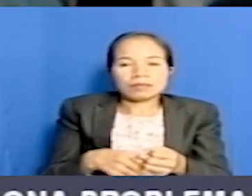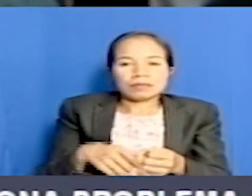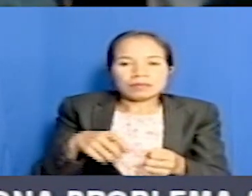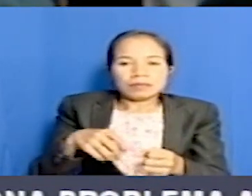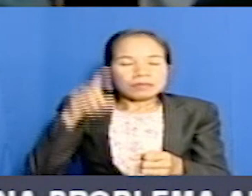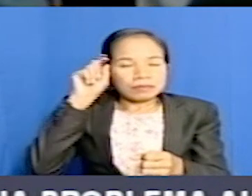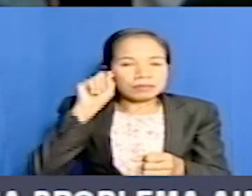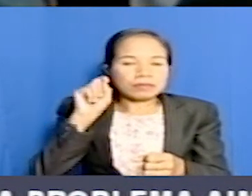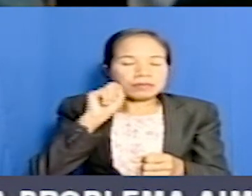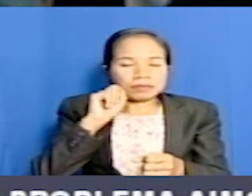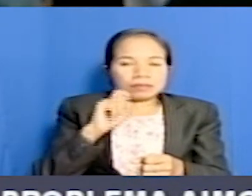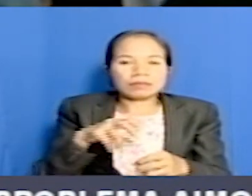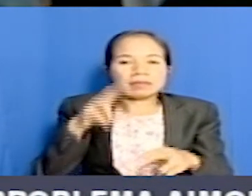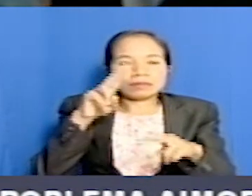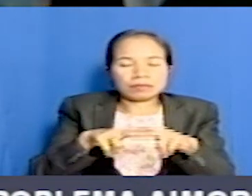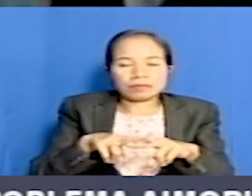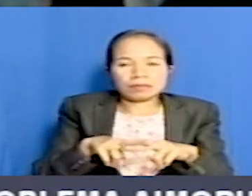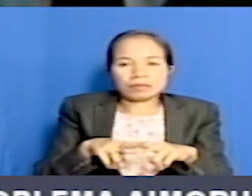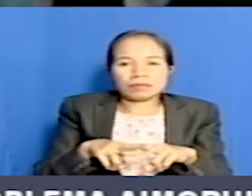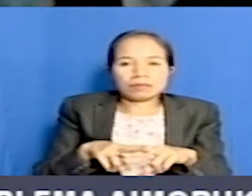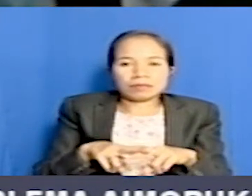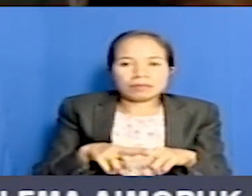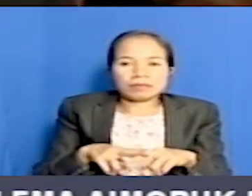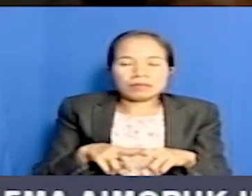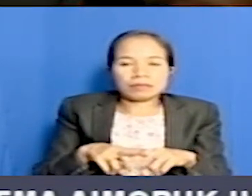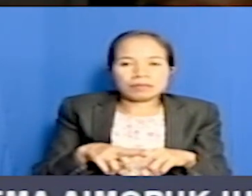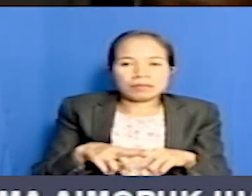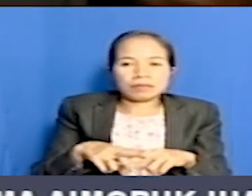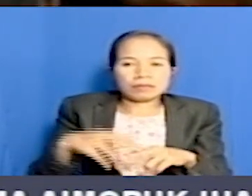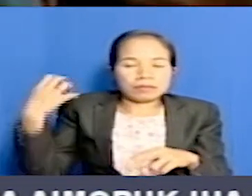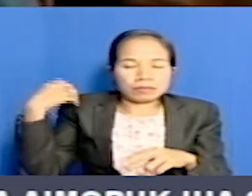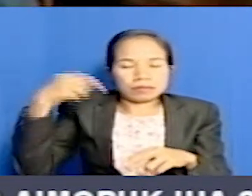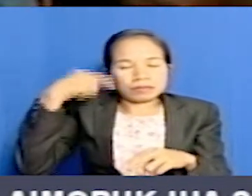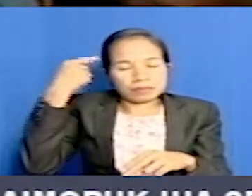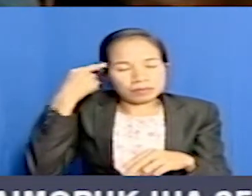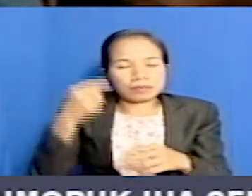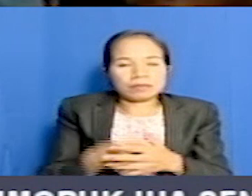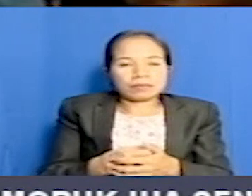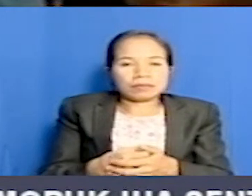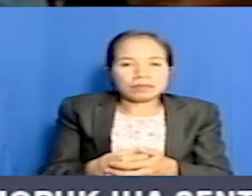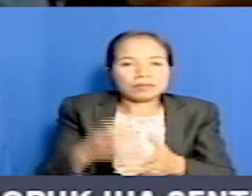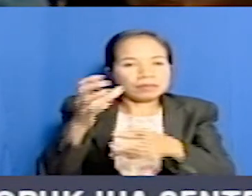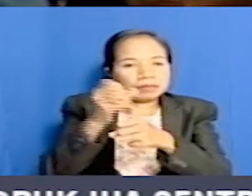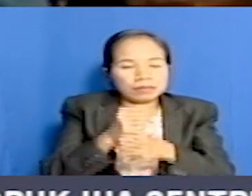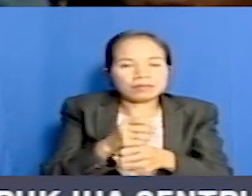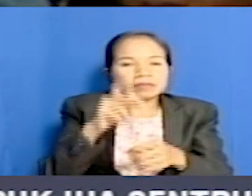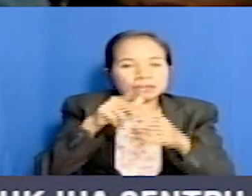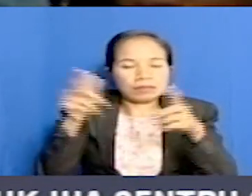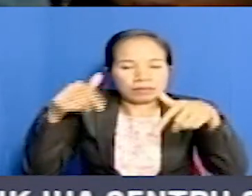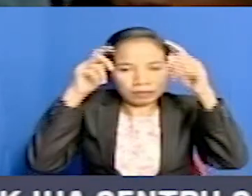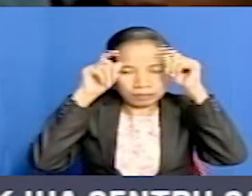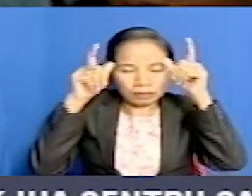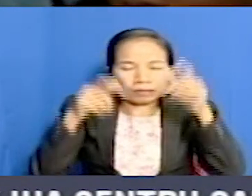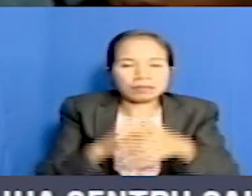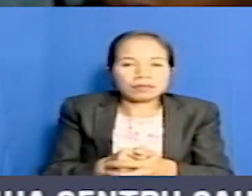batu file pas gubern atu indara kadoras me Timor Leste. Program ne asang ami monte estrutura hoto tunghe